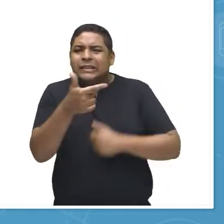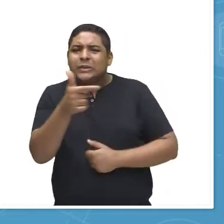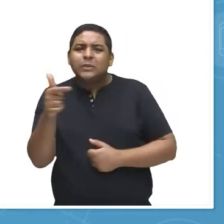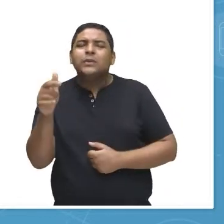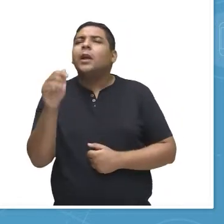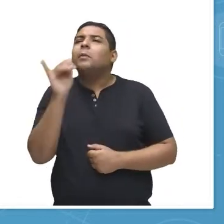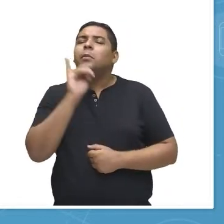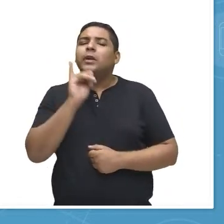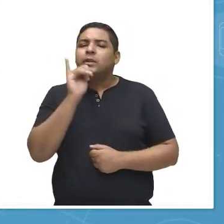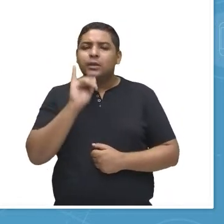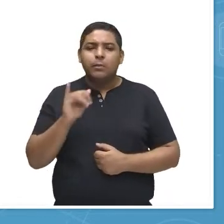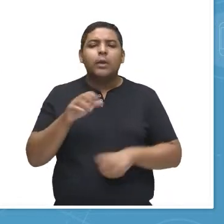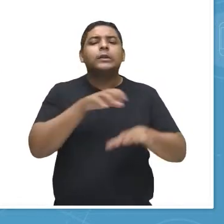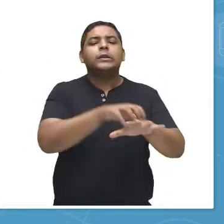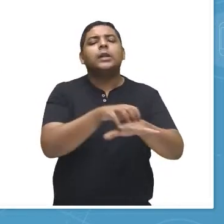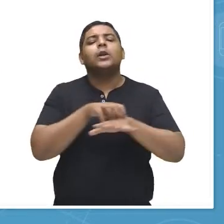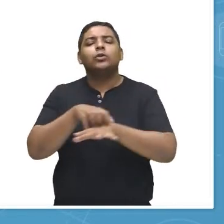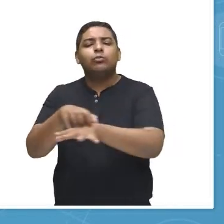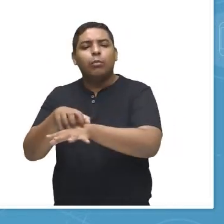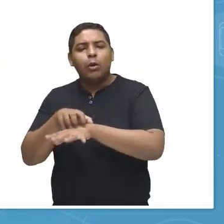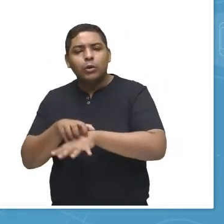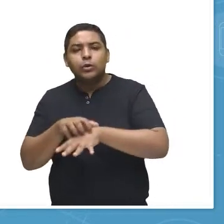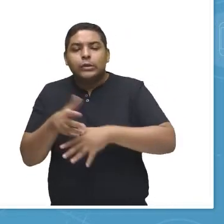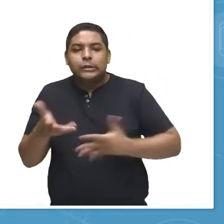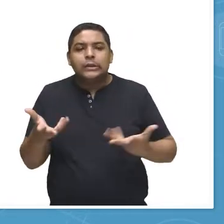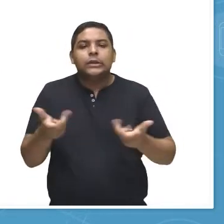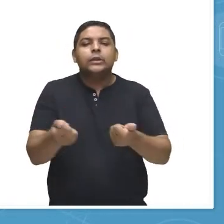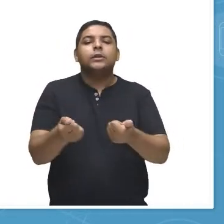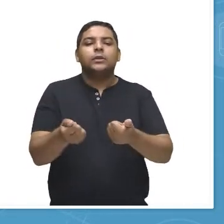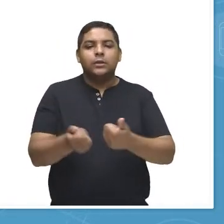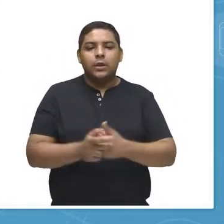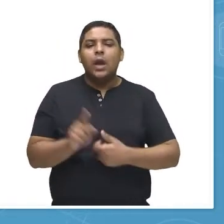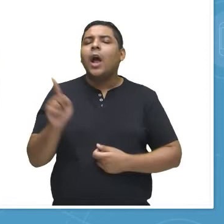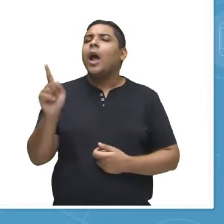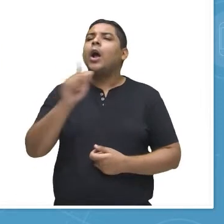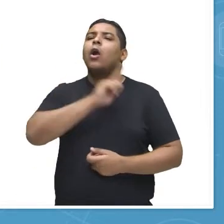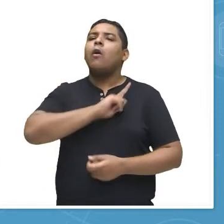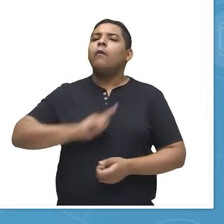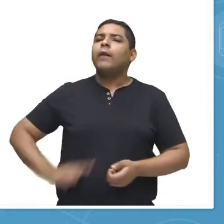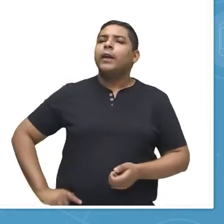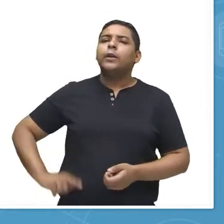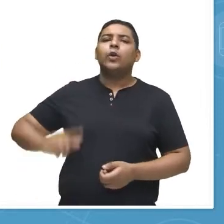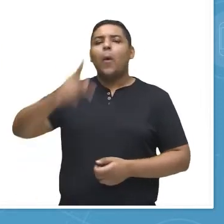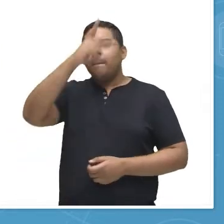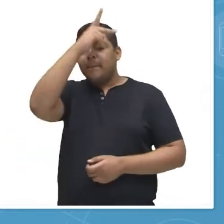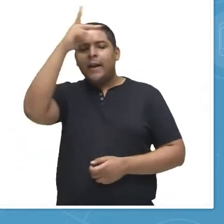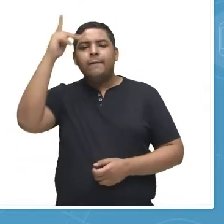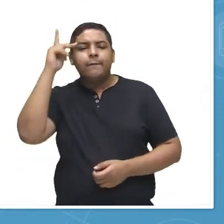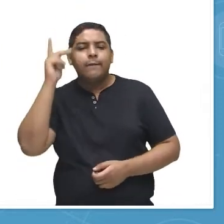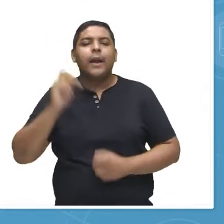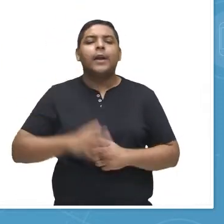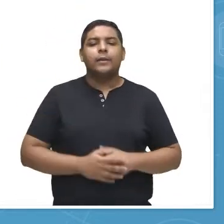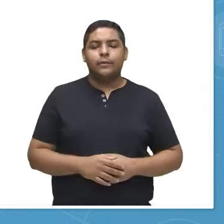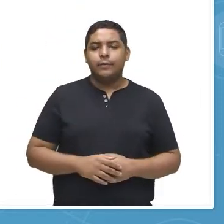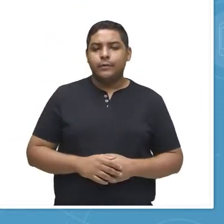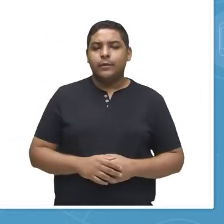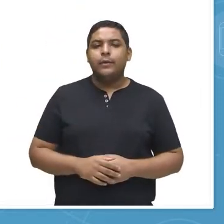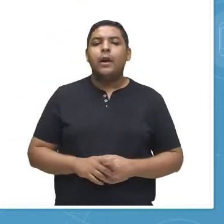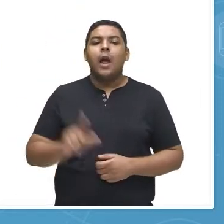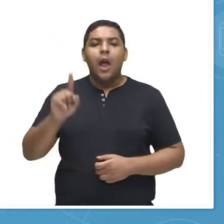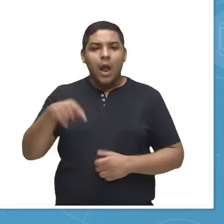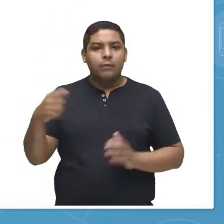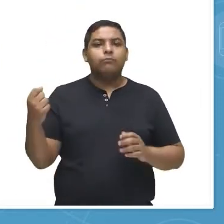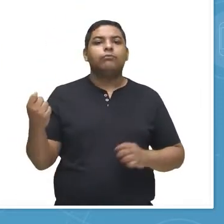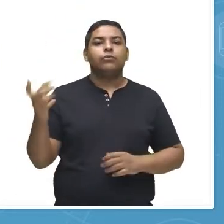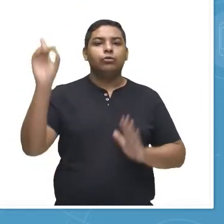um transporte digno, não pense você que vamos esperar que o governador, que o prefeito faça isso por nós. Não. É direito garantido na